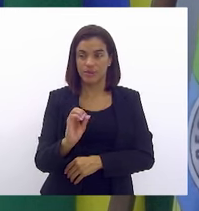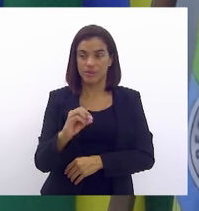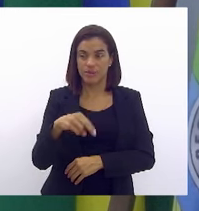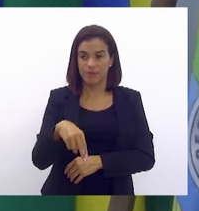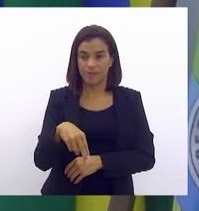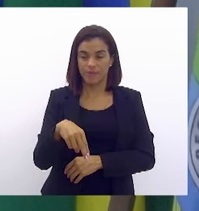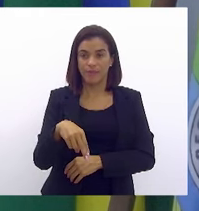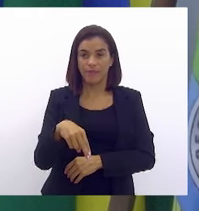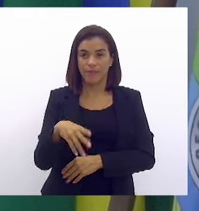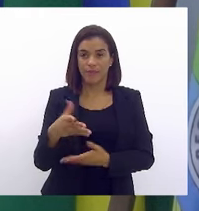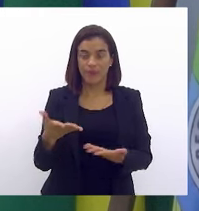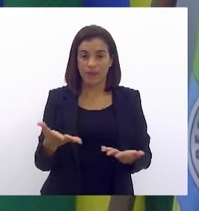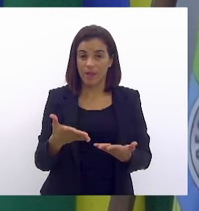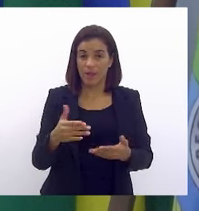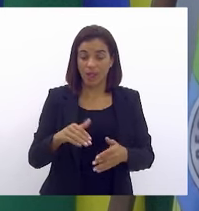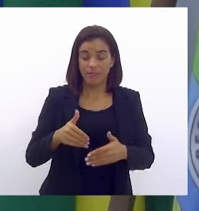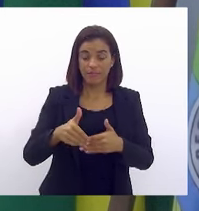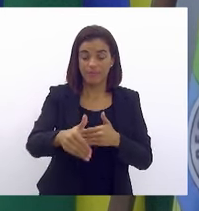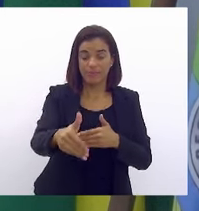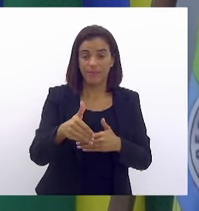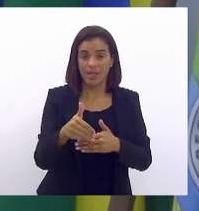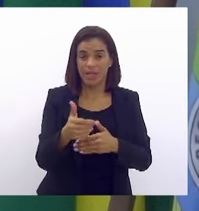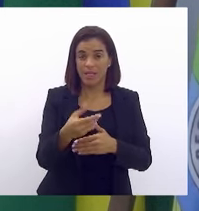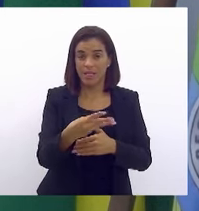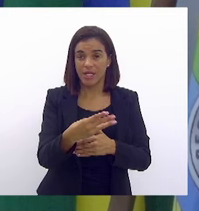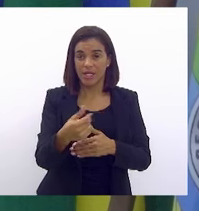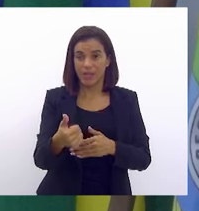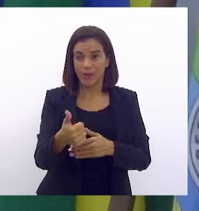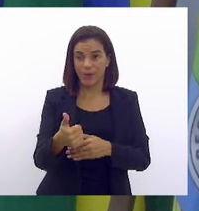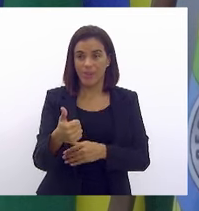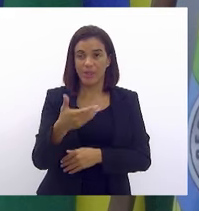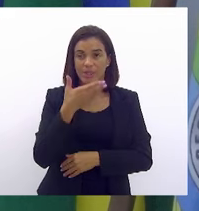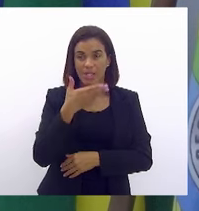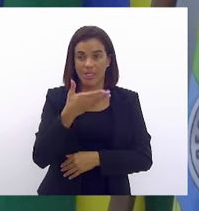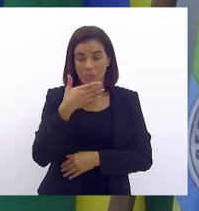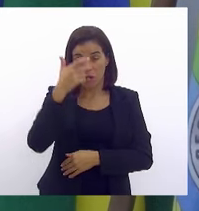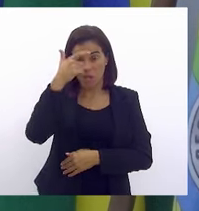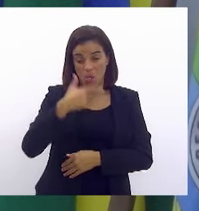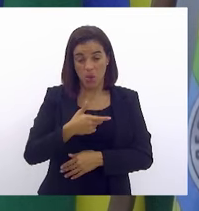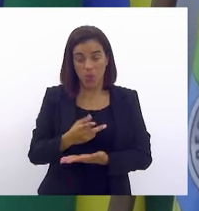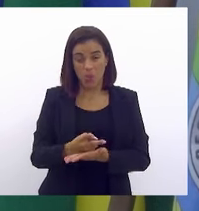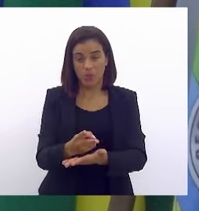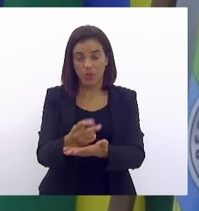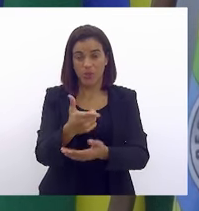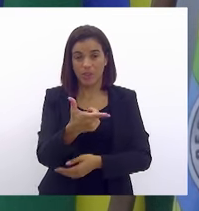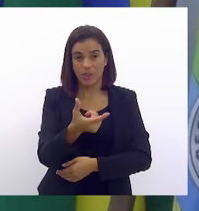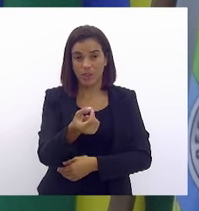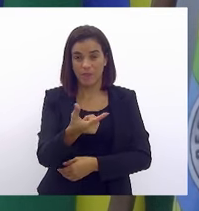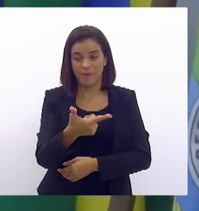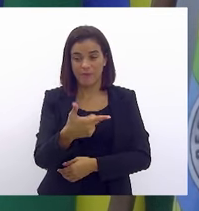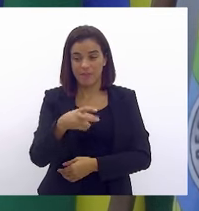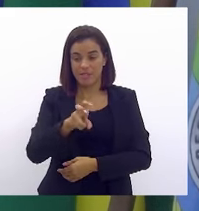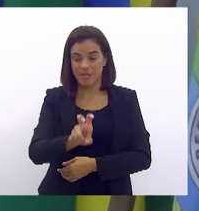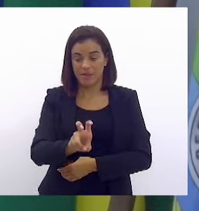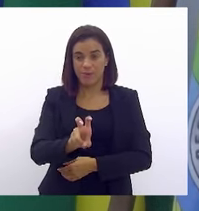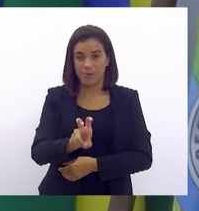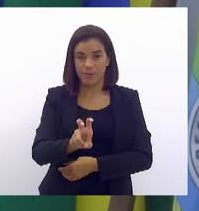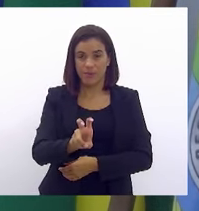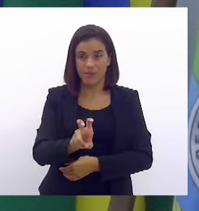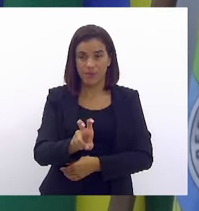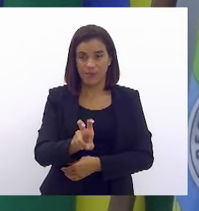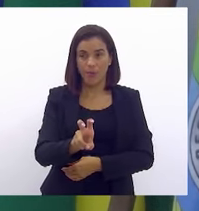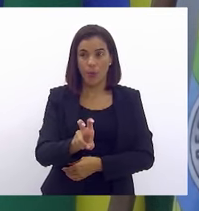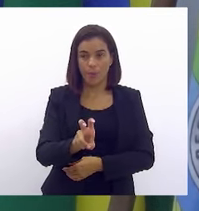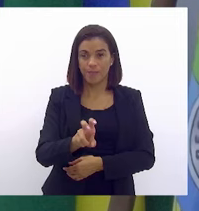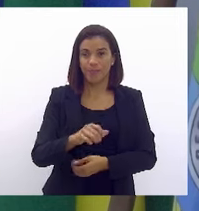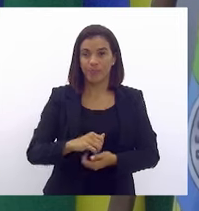dia 31 de dezembro, mas meu mandato no CREF fica até 2025. E a gente está atento e qualquer cidadão pode